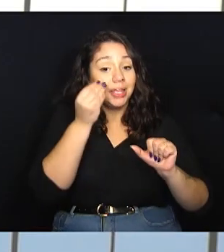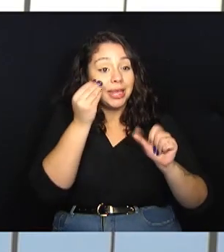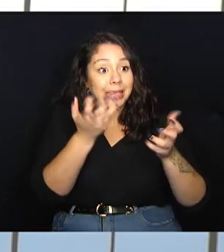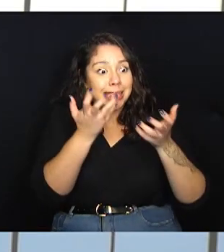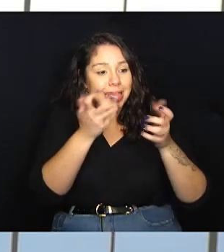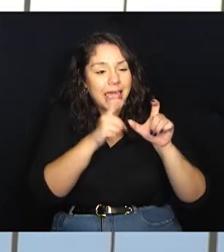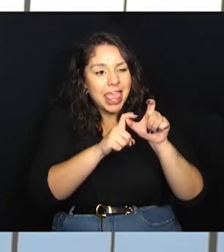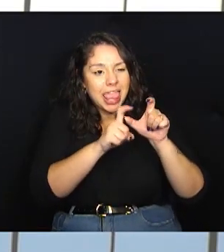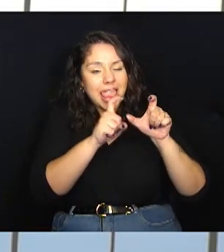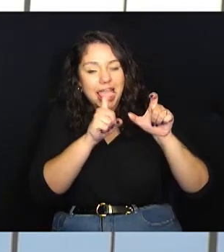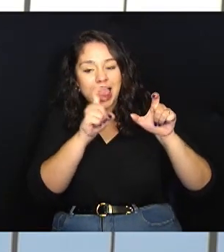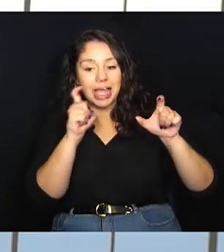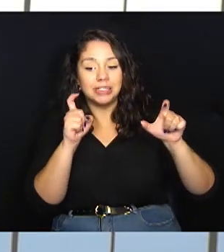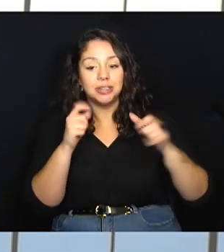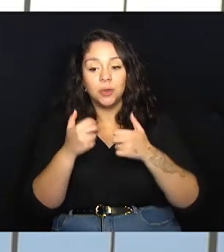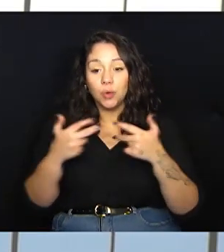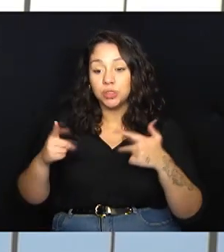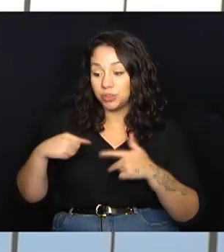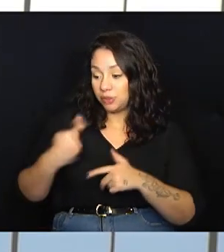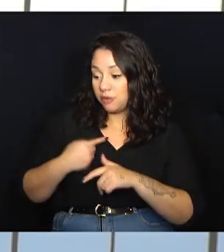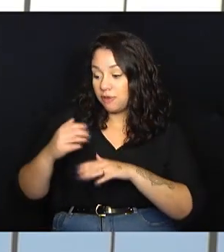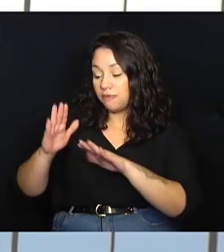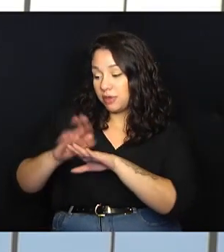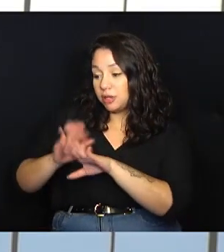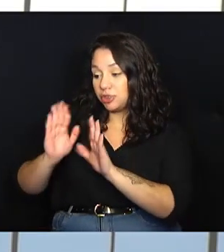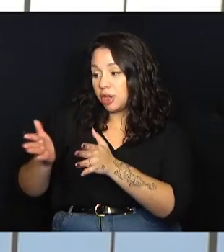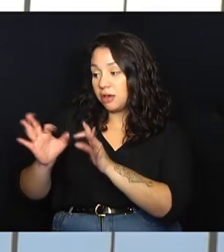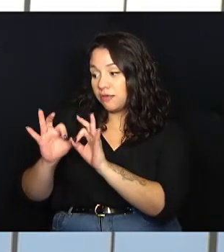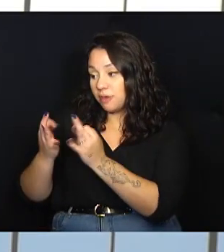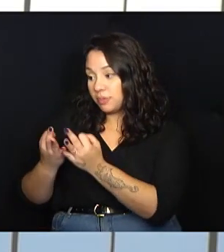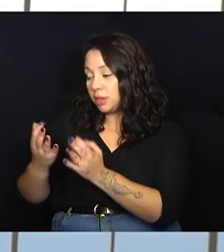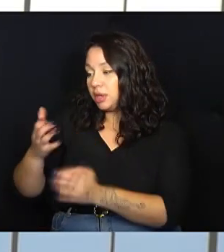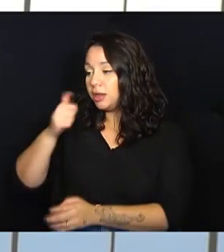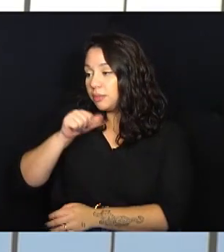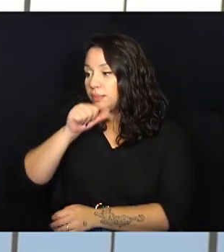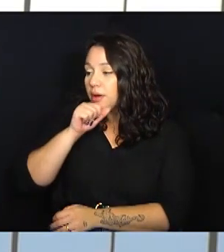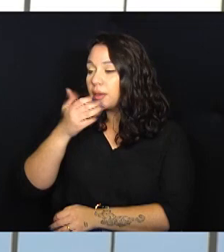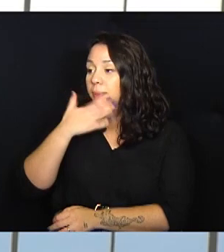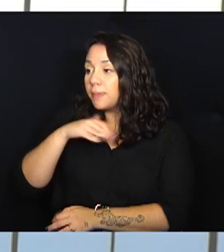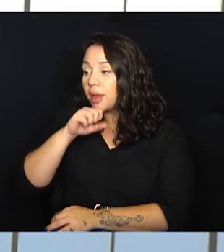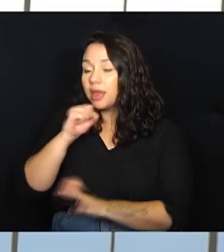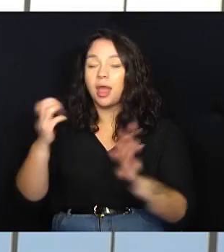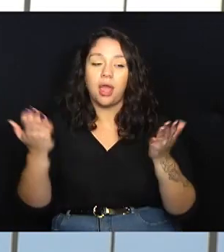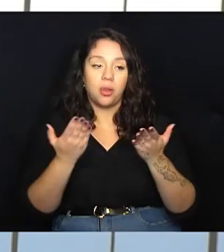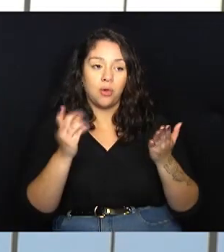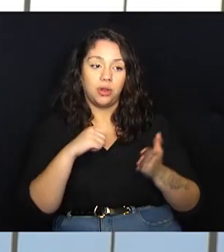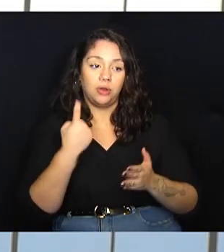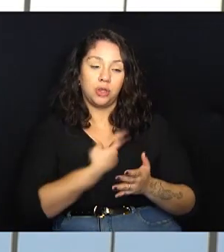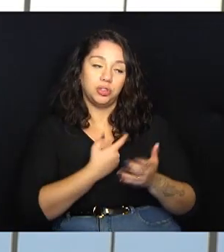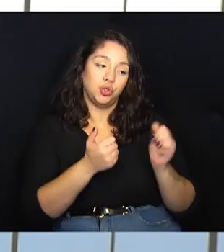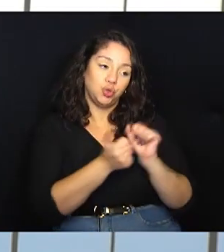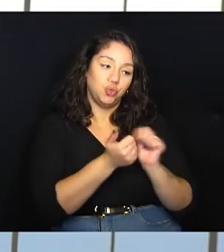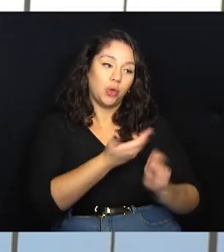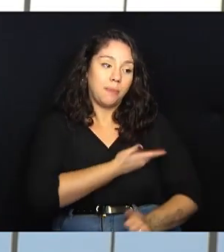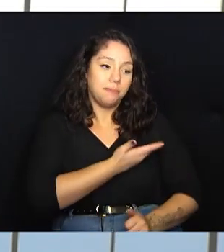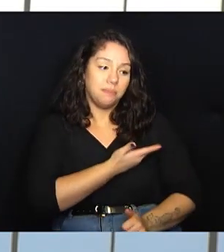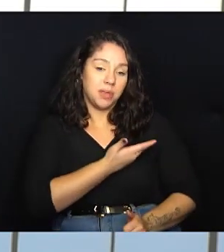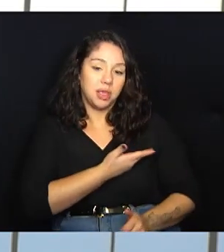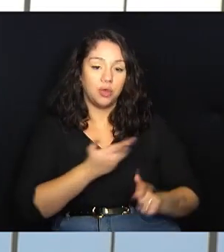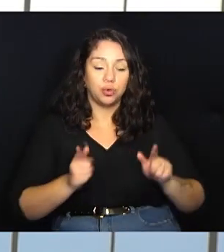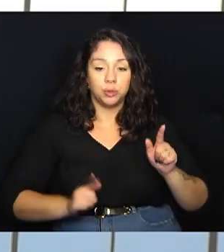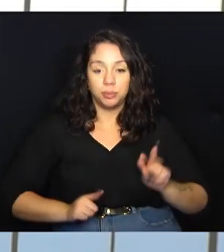então muitas das coisas que a gente fazia com os nossos pais, com as nossas famílias, agora a gente começa a fazer com os nossos amigos, né, com os